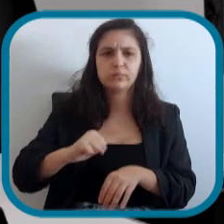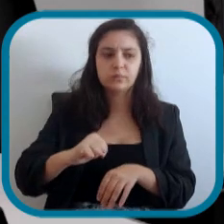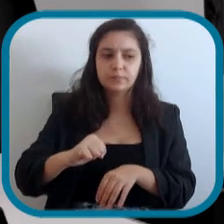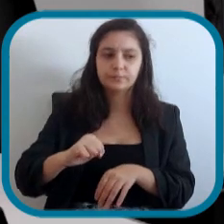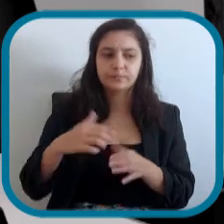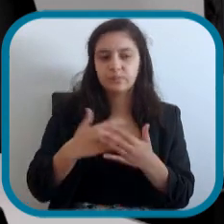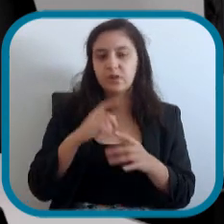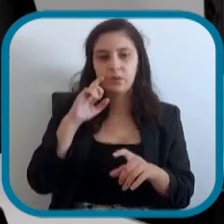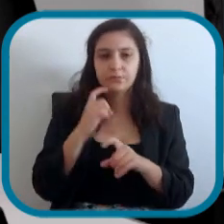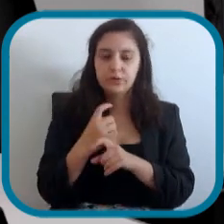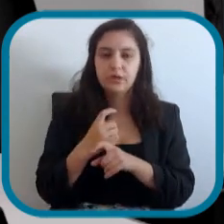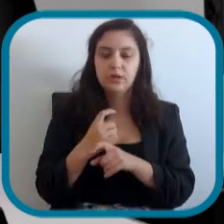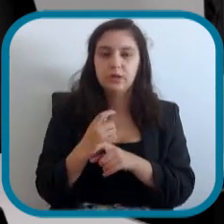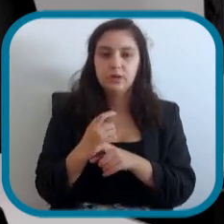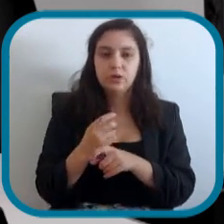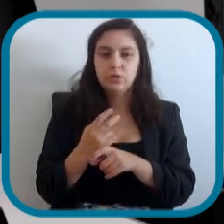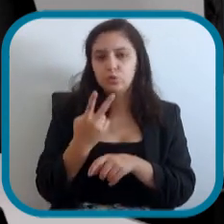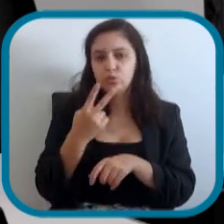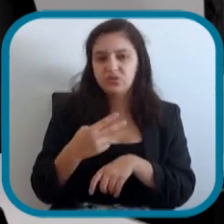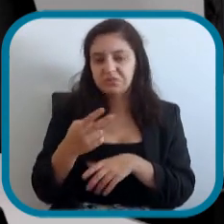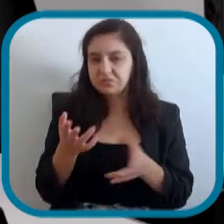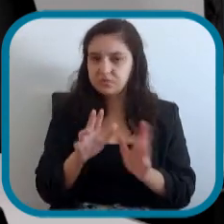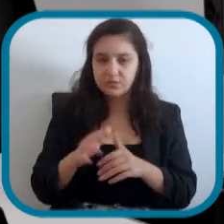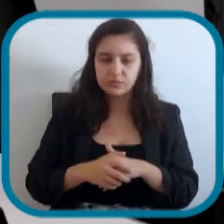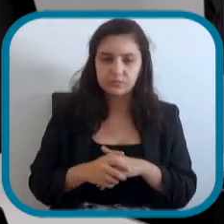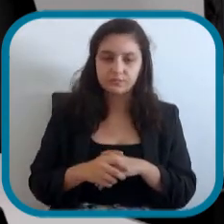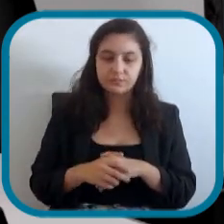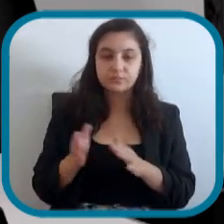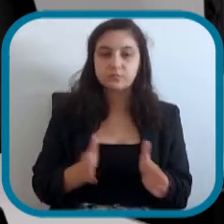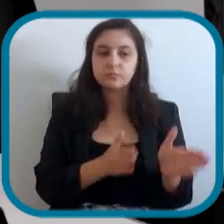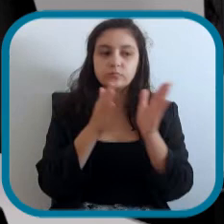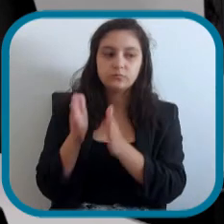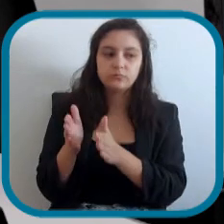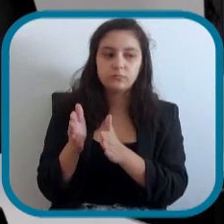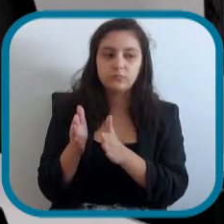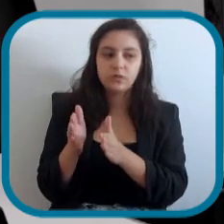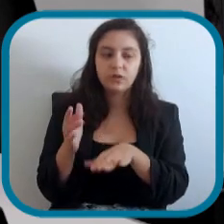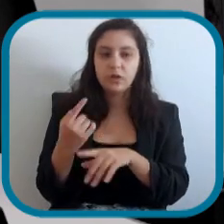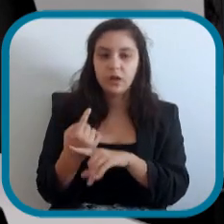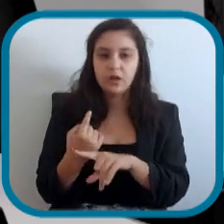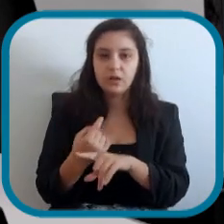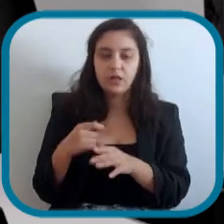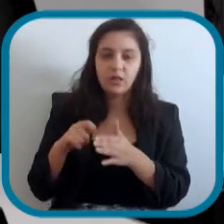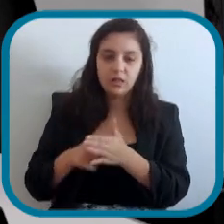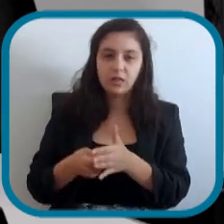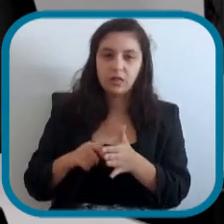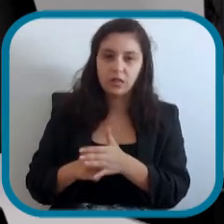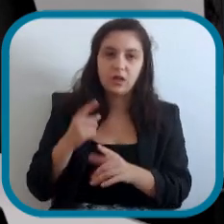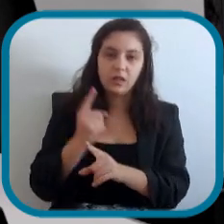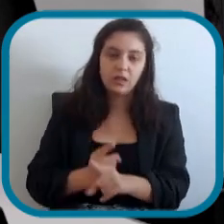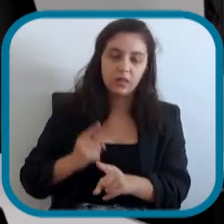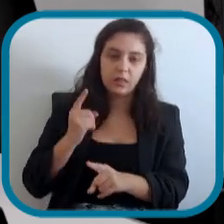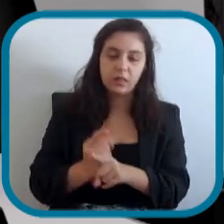depressivo é de maior intensidade e verifica-se pelo menos durante 2 semanas. Por outro lado, a perturbação